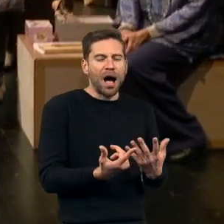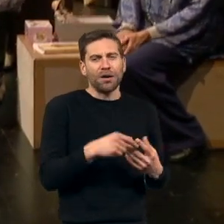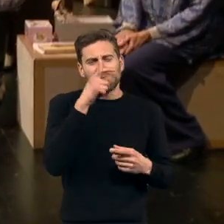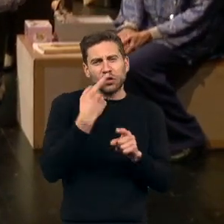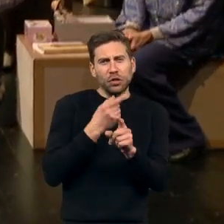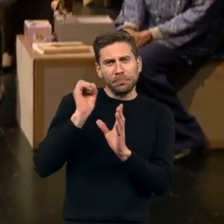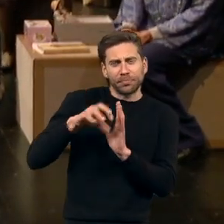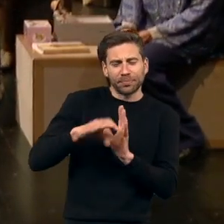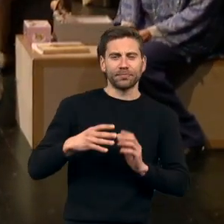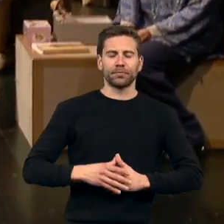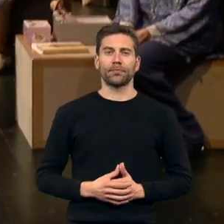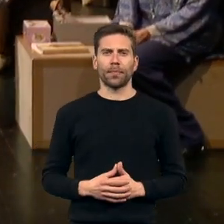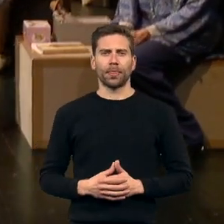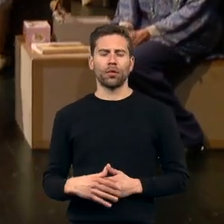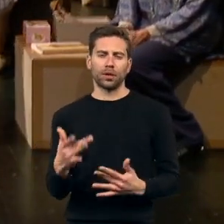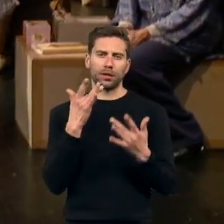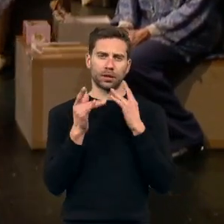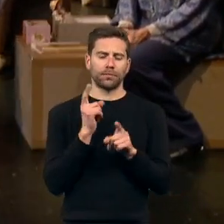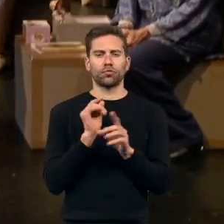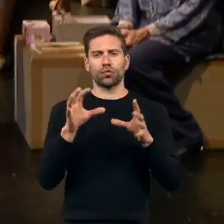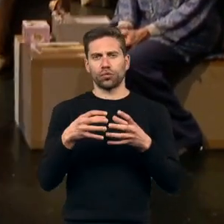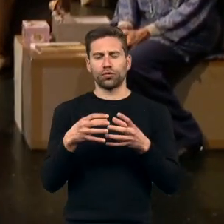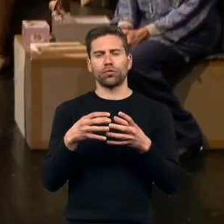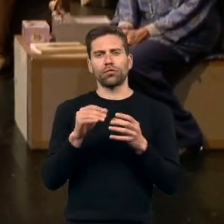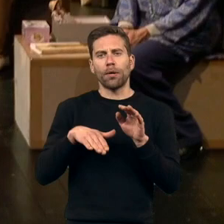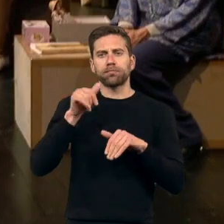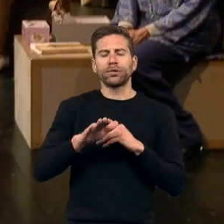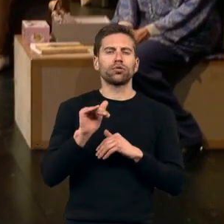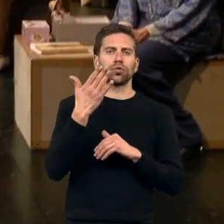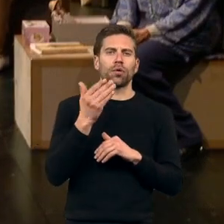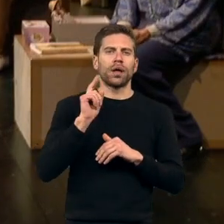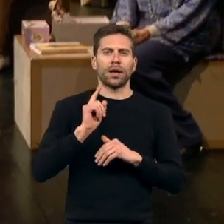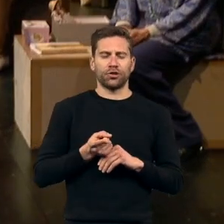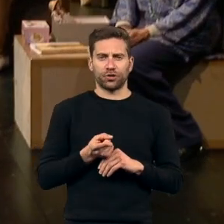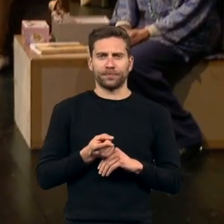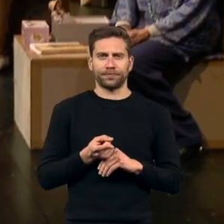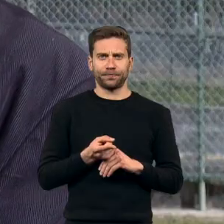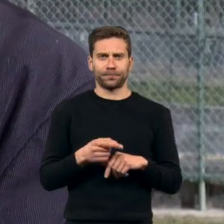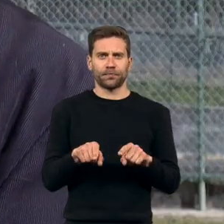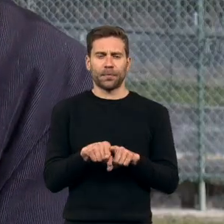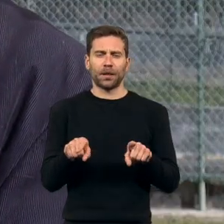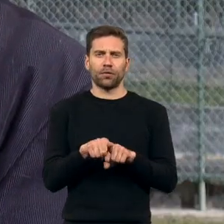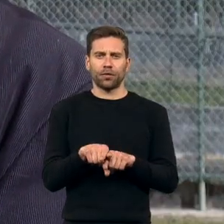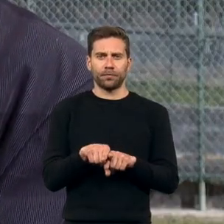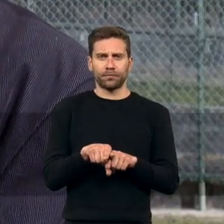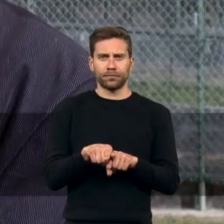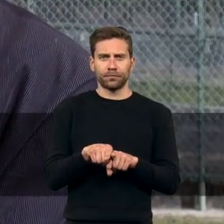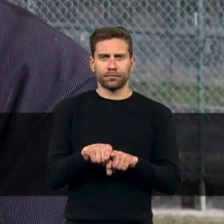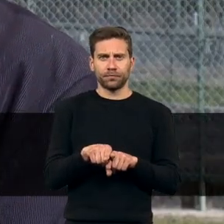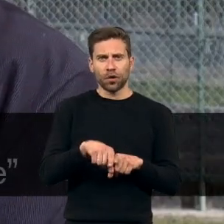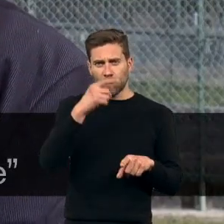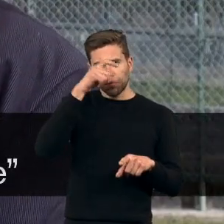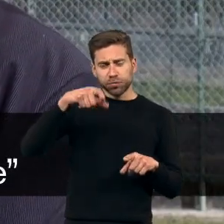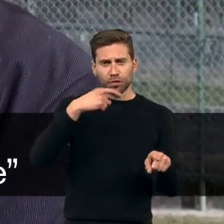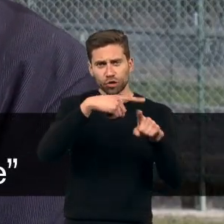A primeira etapa da realização e da concretização deste projeto traduziu-se na escuta de um conjunto